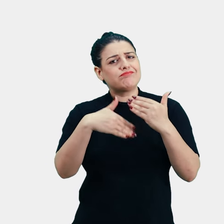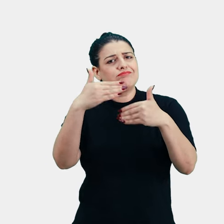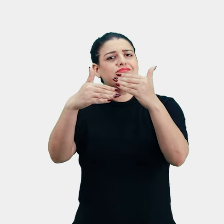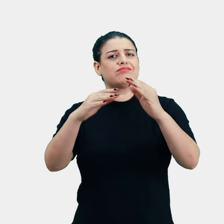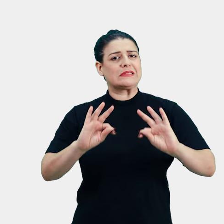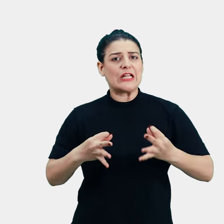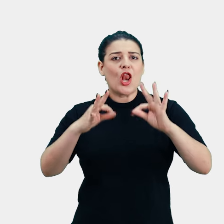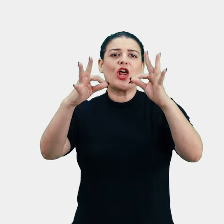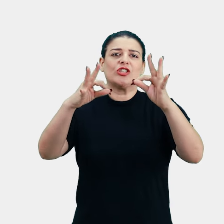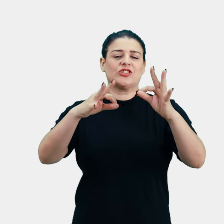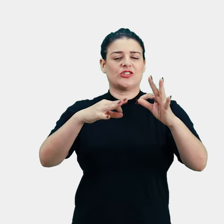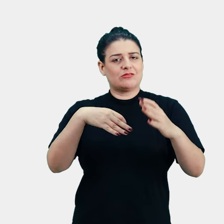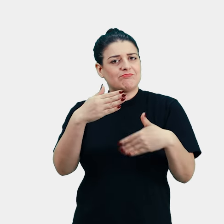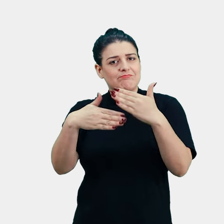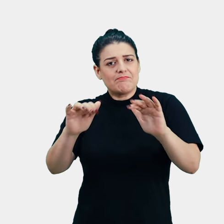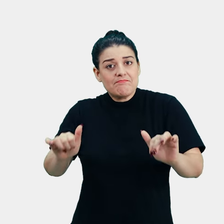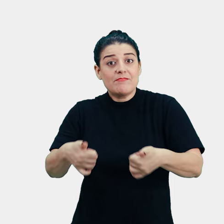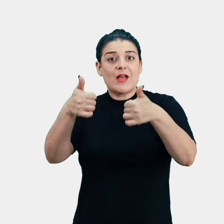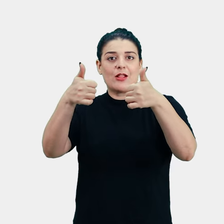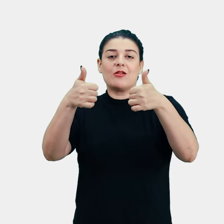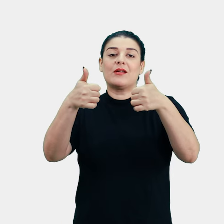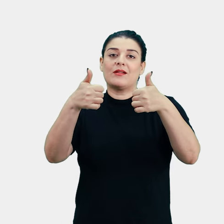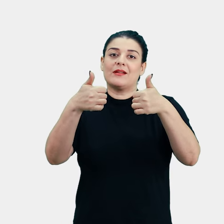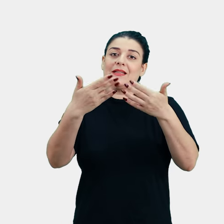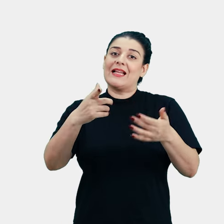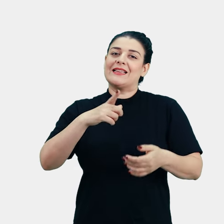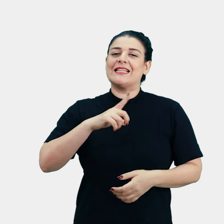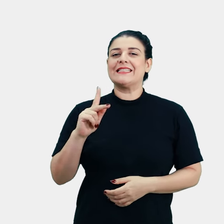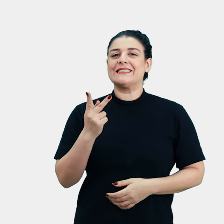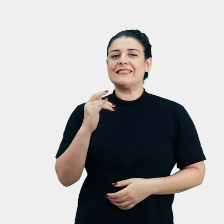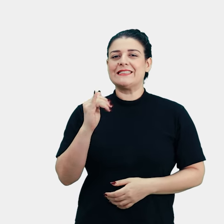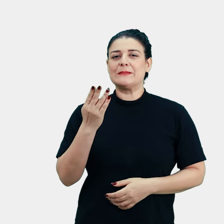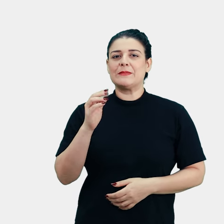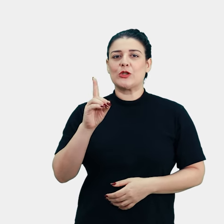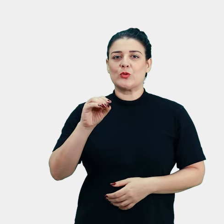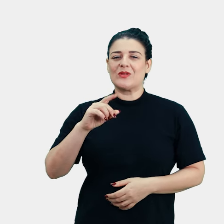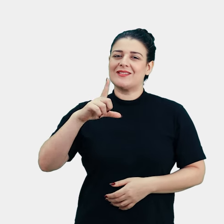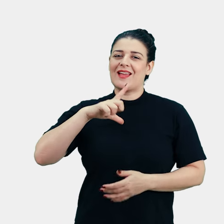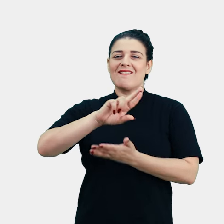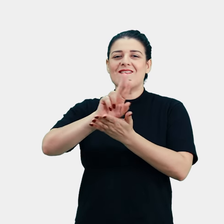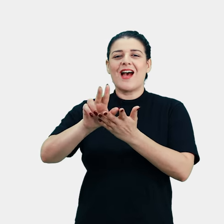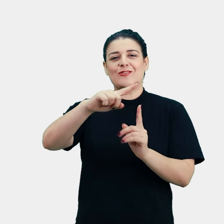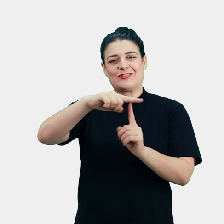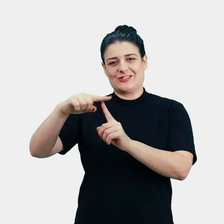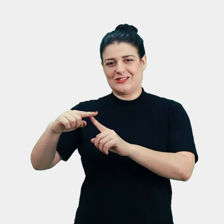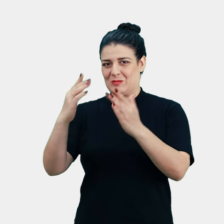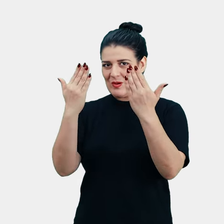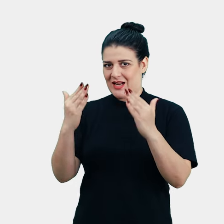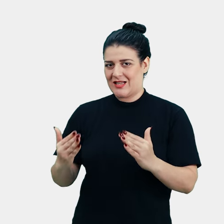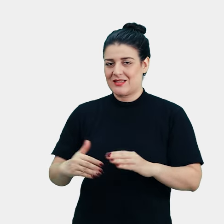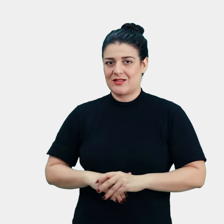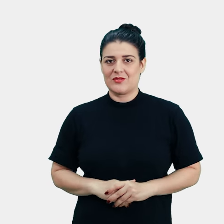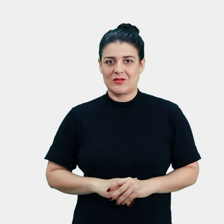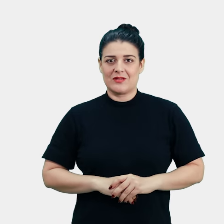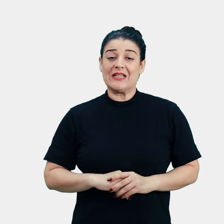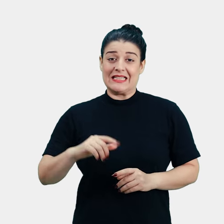avanço tecnológico, tá? E nós temos aí os híbridos, que é com mais de analisador. Então, às vezes eu tenho um